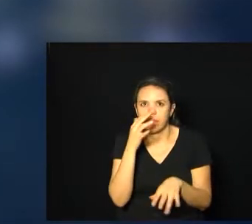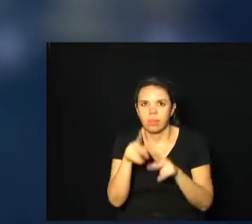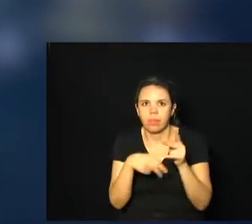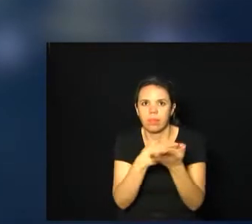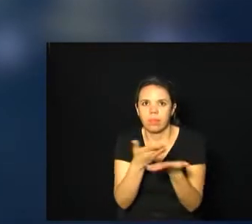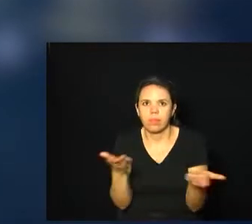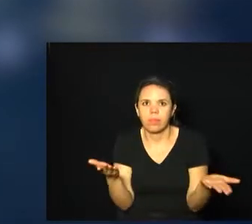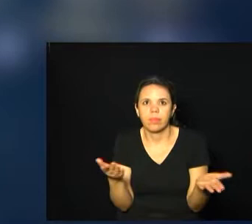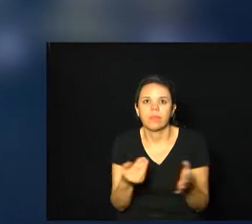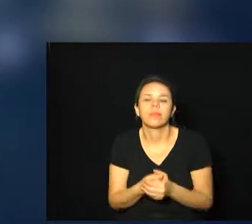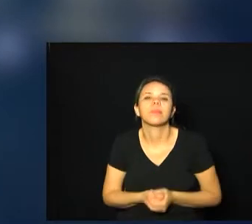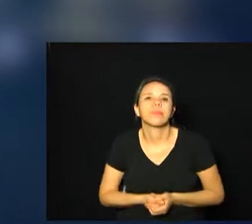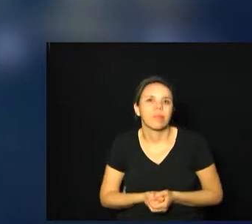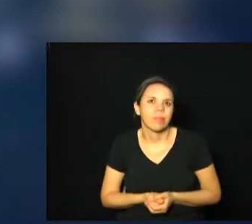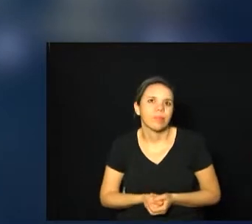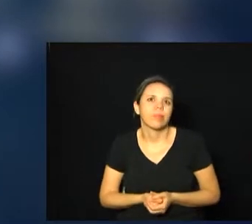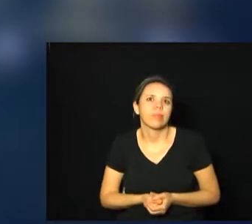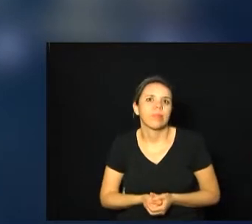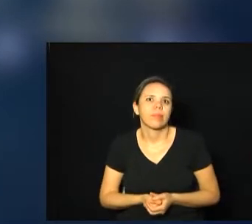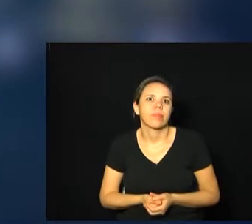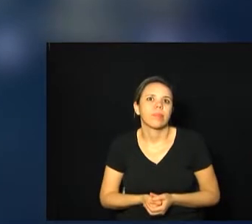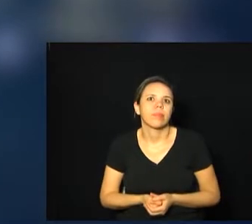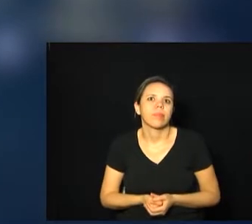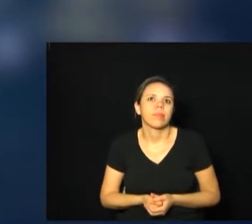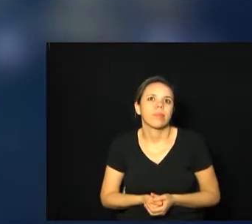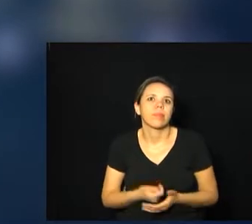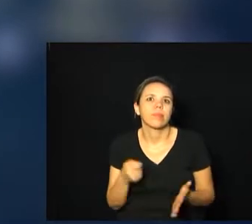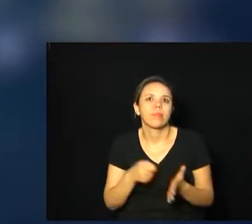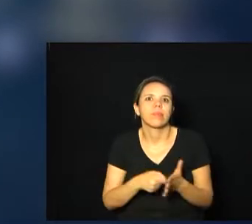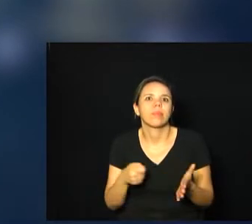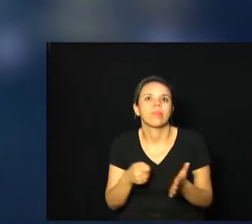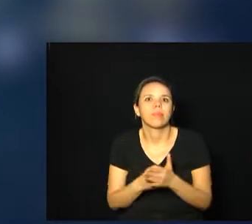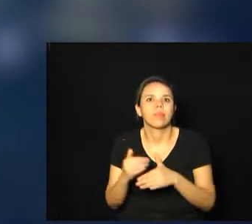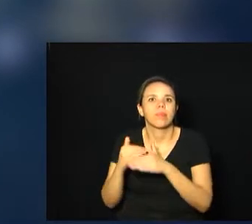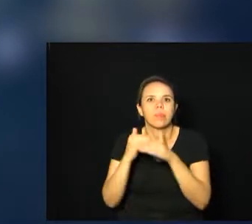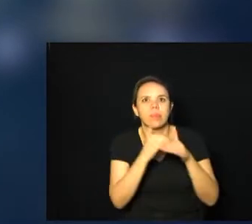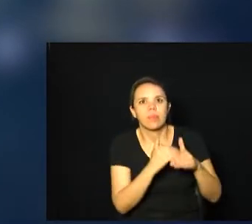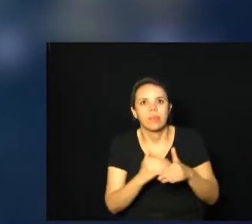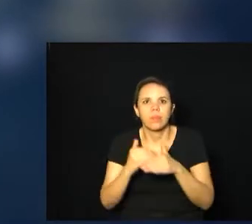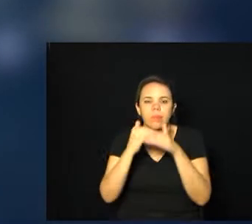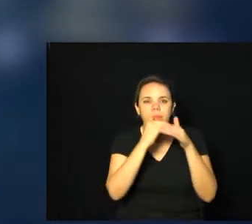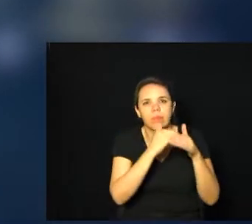as participantes. Ela luta muito pela igualdade.